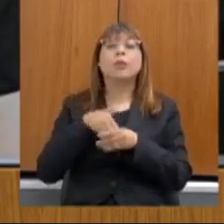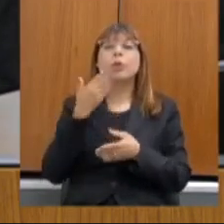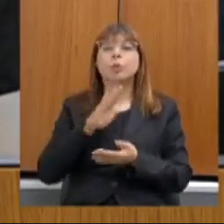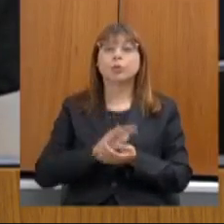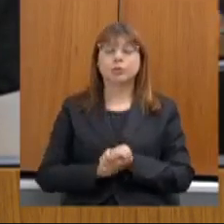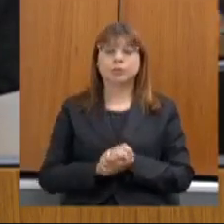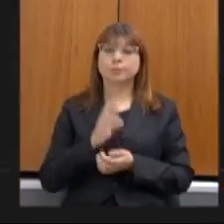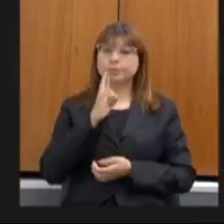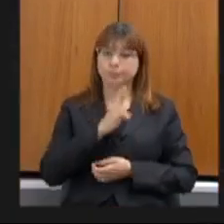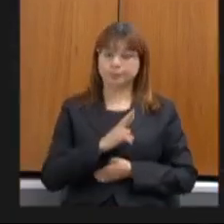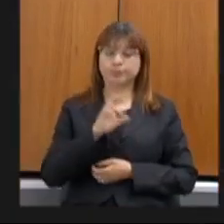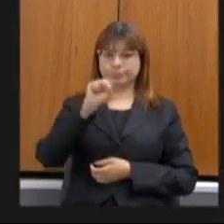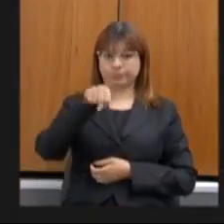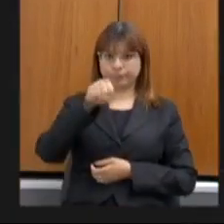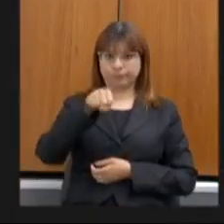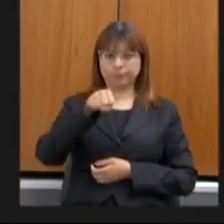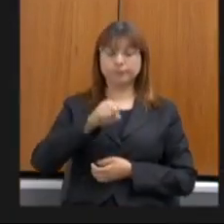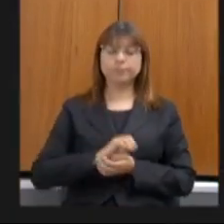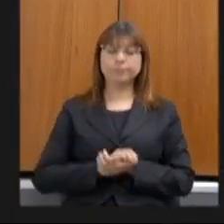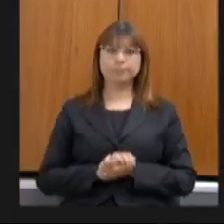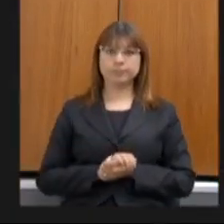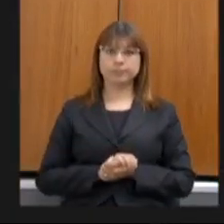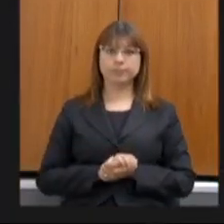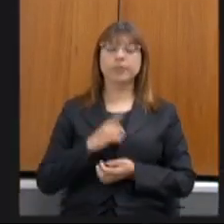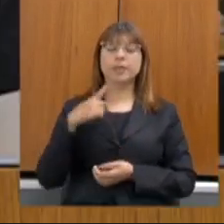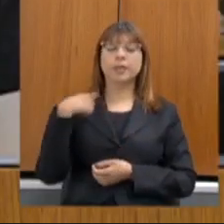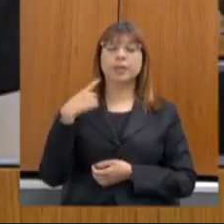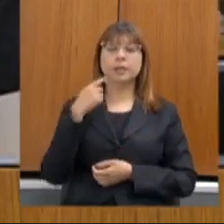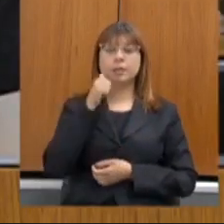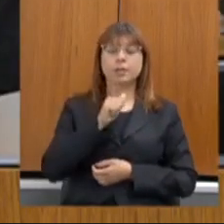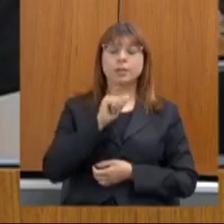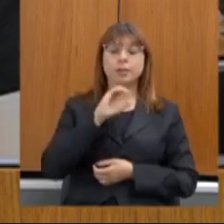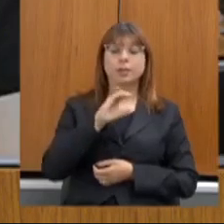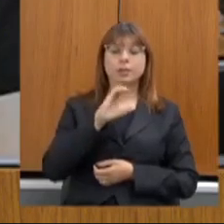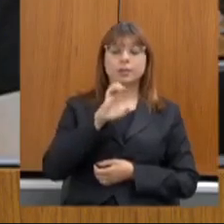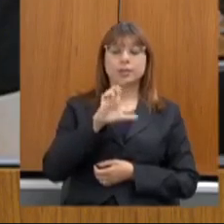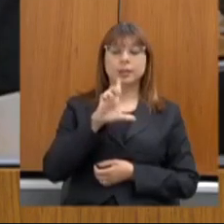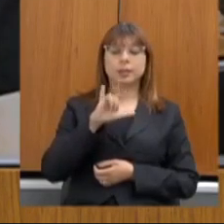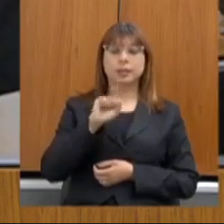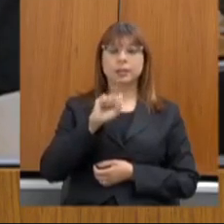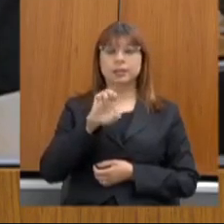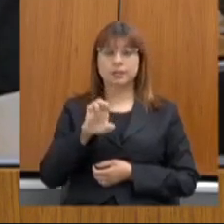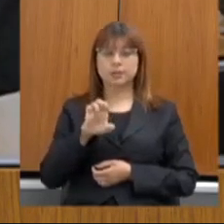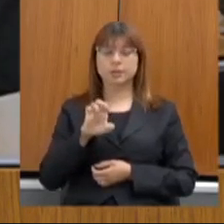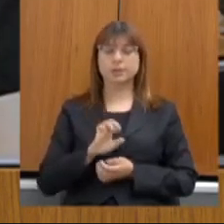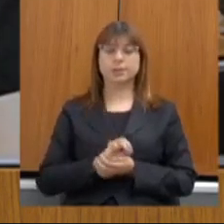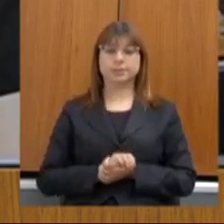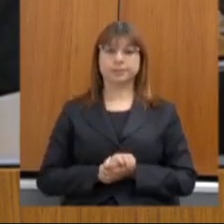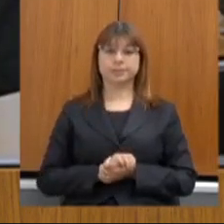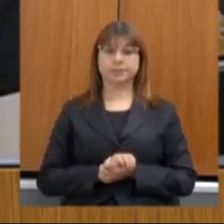o Deputado José Reis vota-se em seu pivete deputada celise laviola